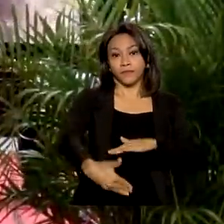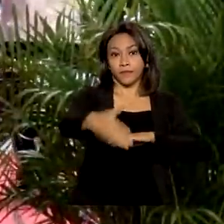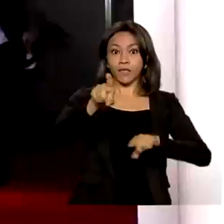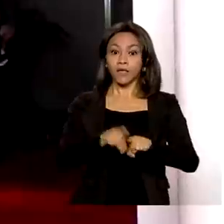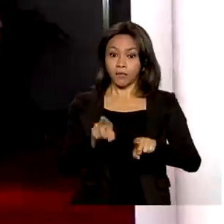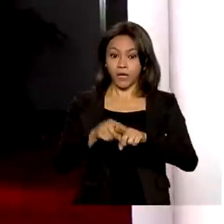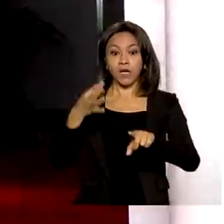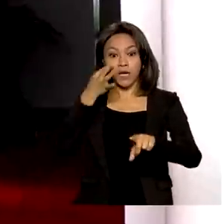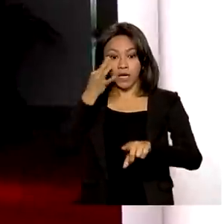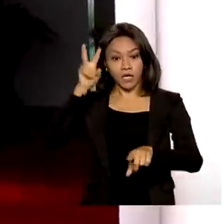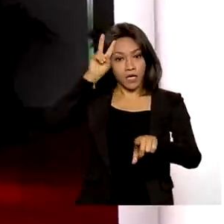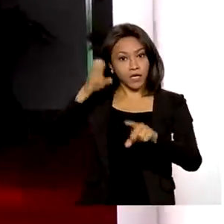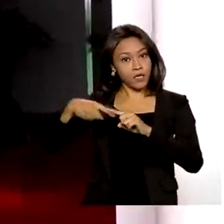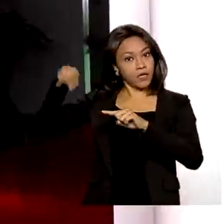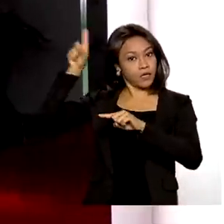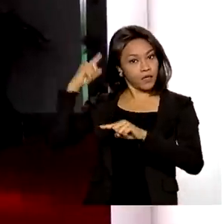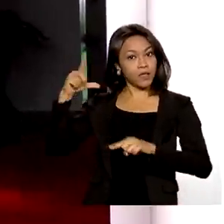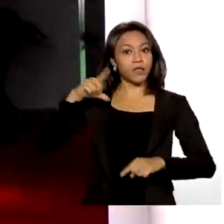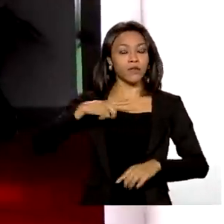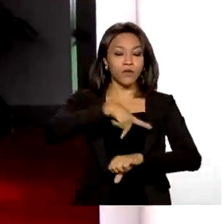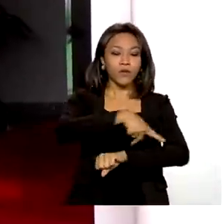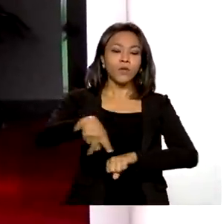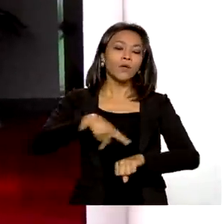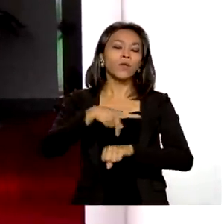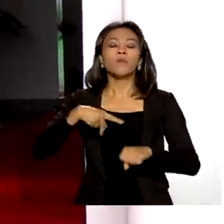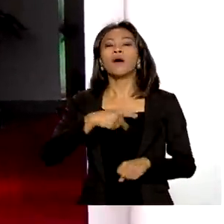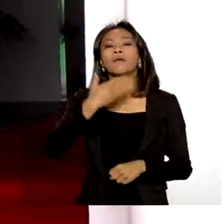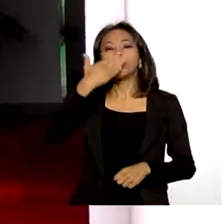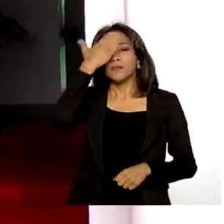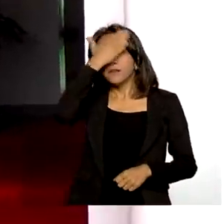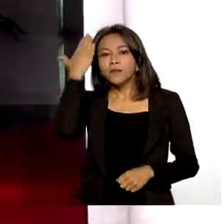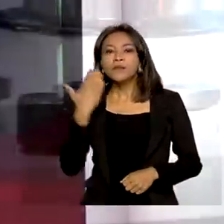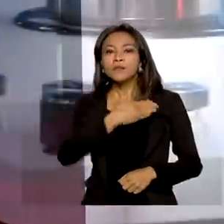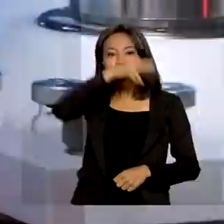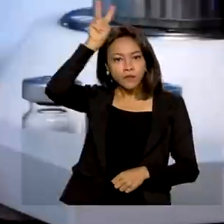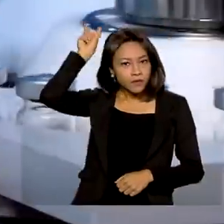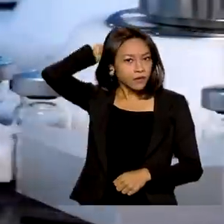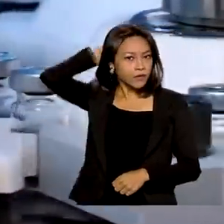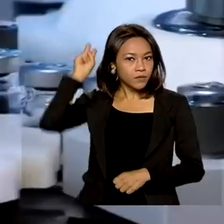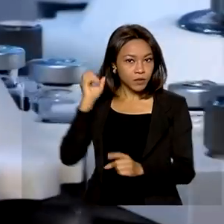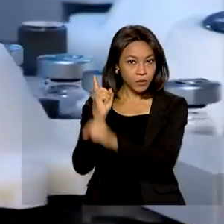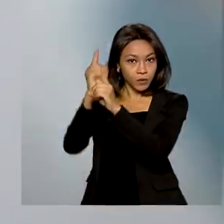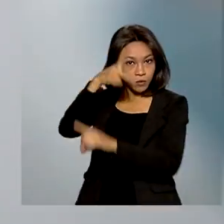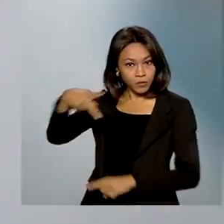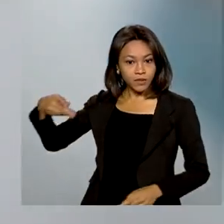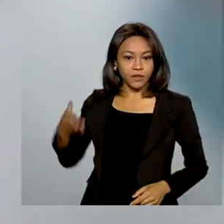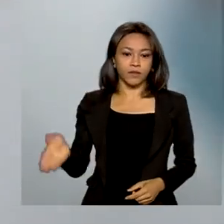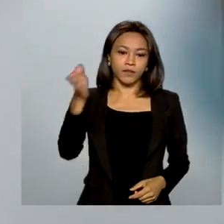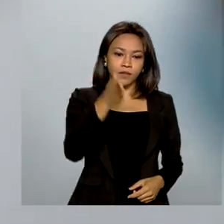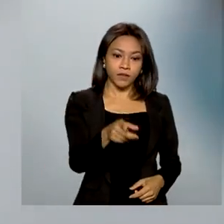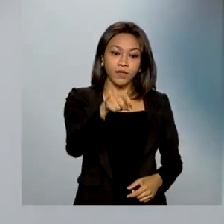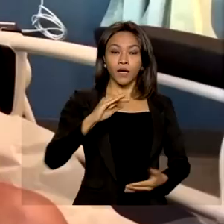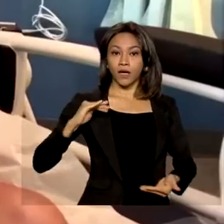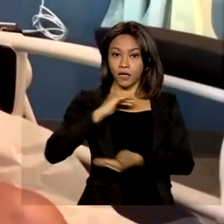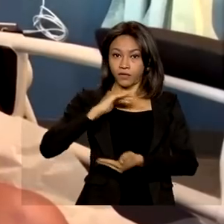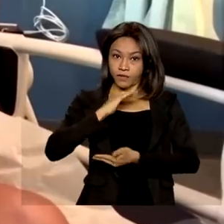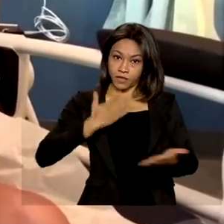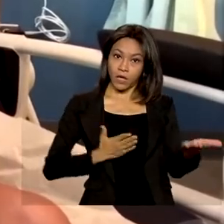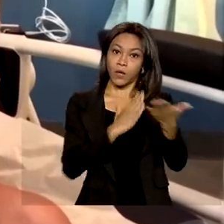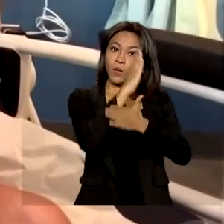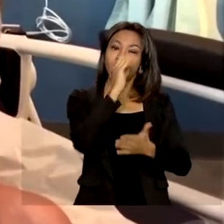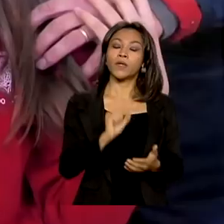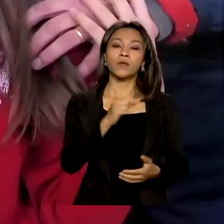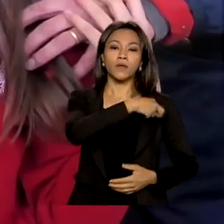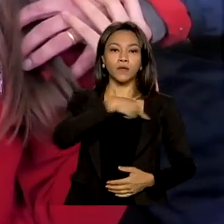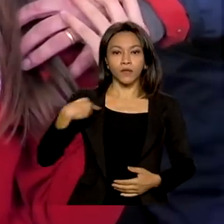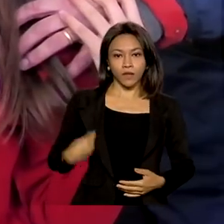Suriname e se encontrou com o líder do país chance toque na saúde Anvisa aprova vacina Corona vac para